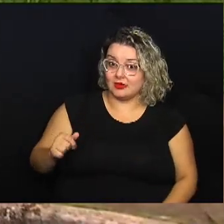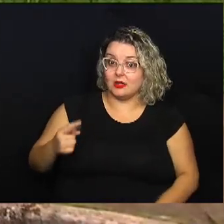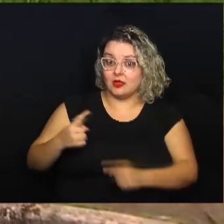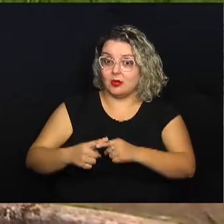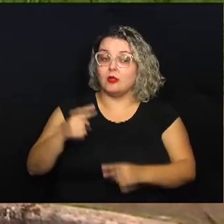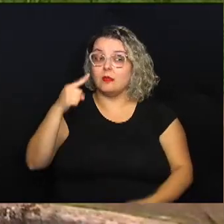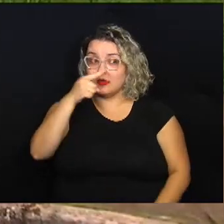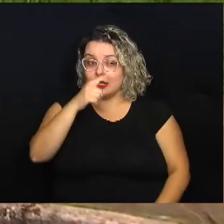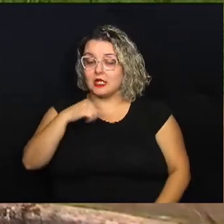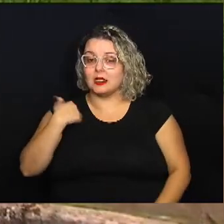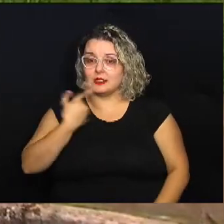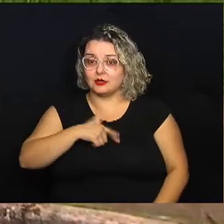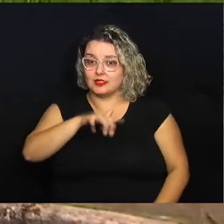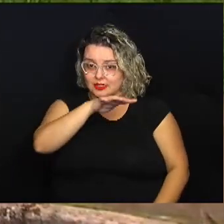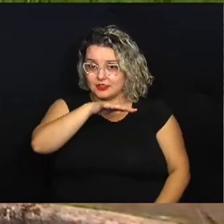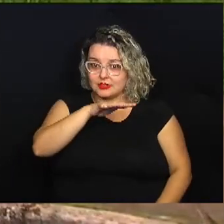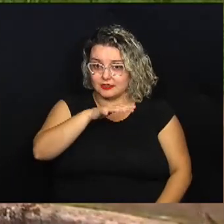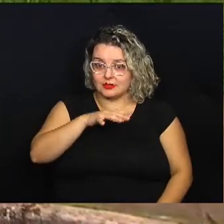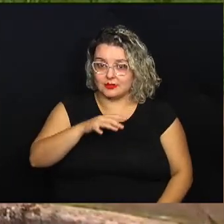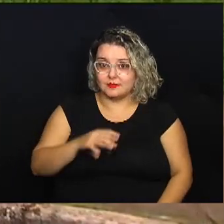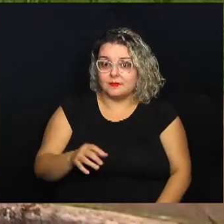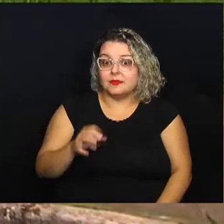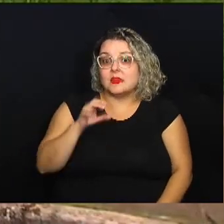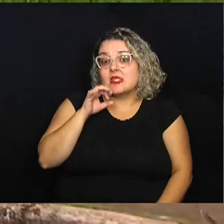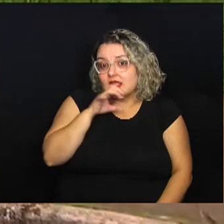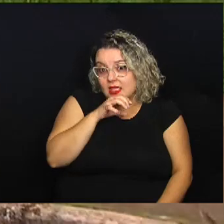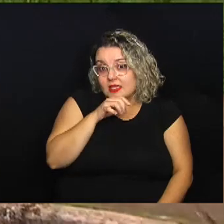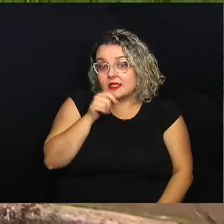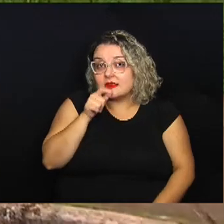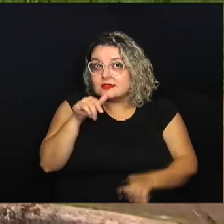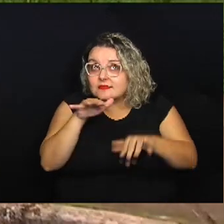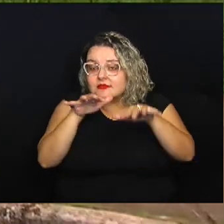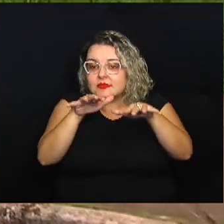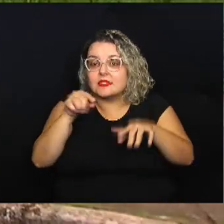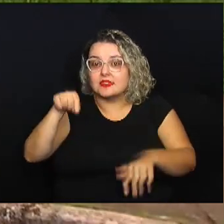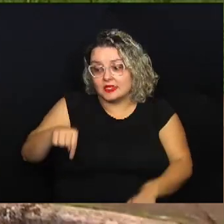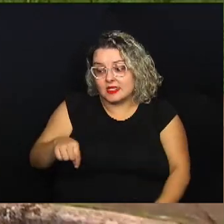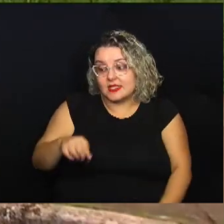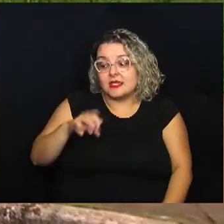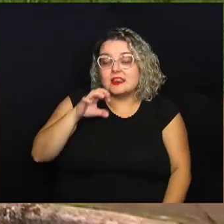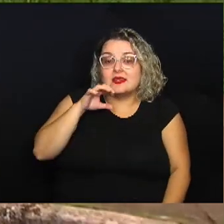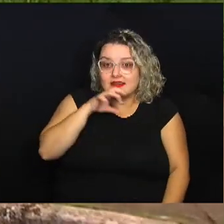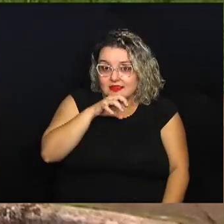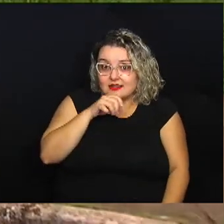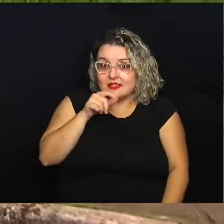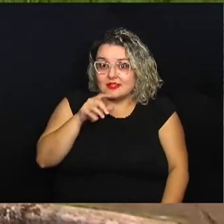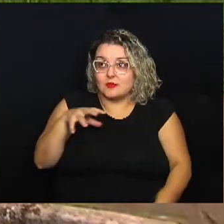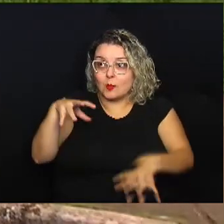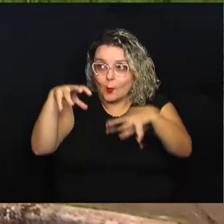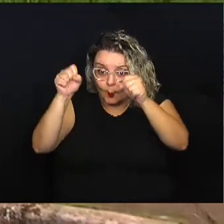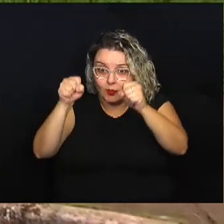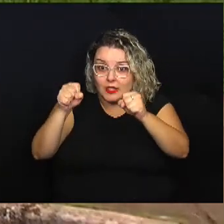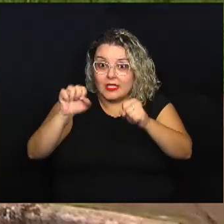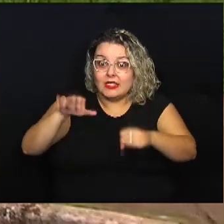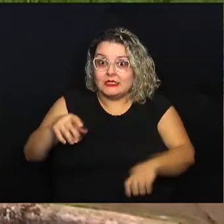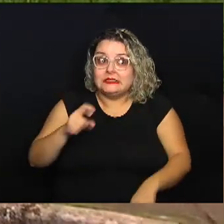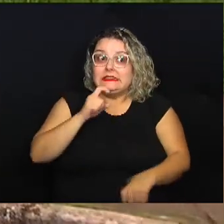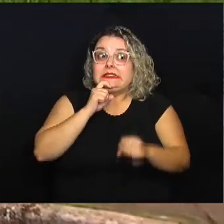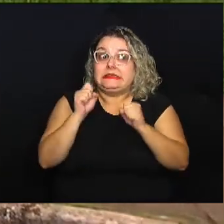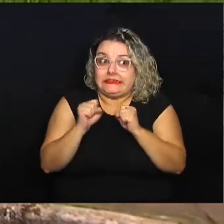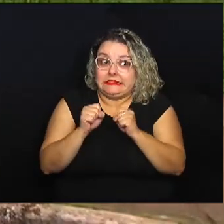nossa região é quente e úmido, digamos assim. Aqui já é quente e seco e quando faz frio mesmo, né?